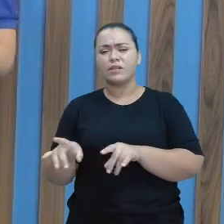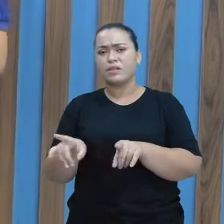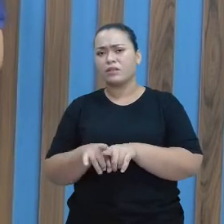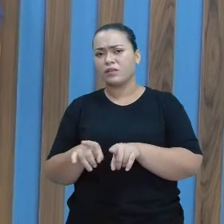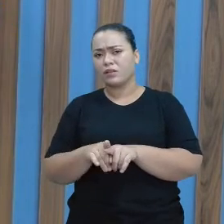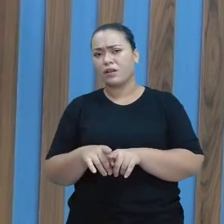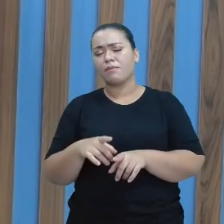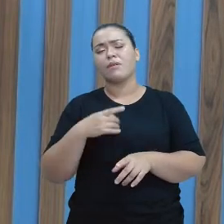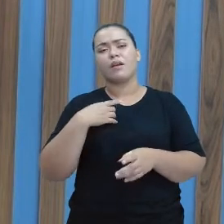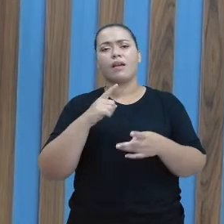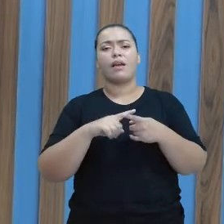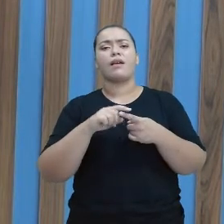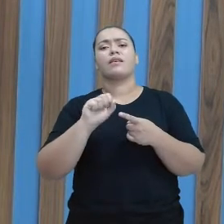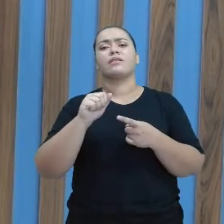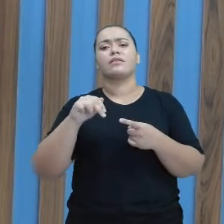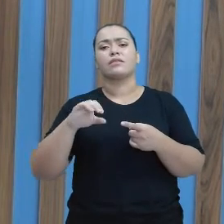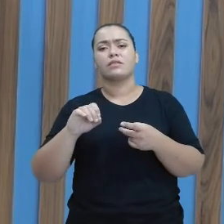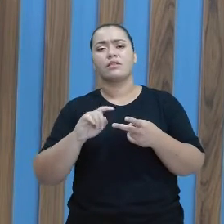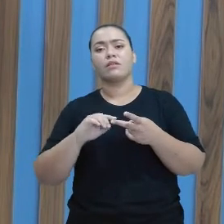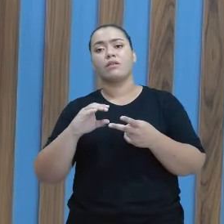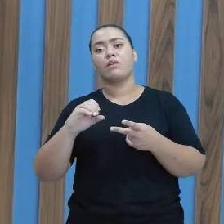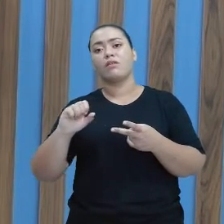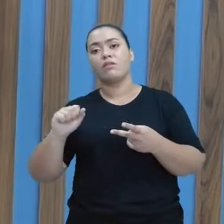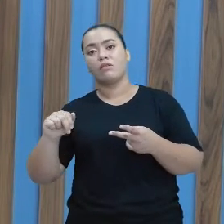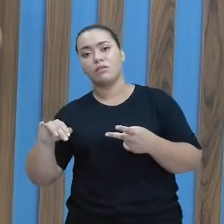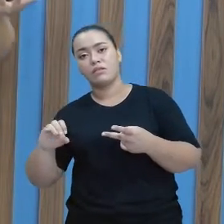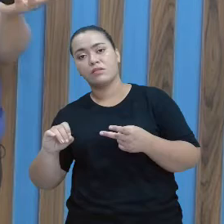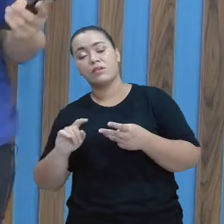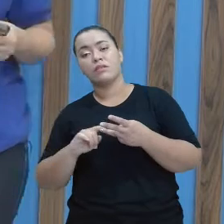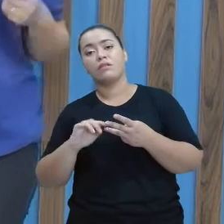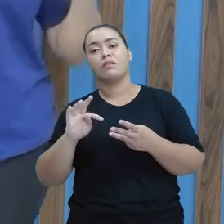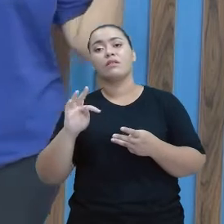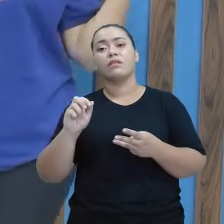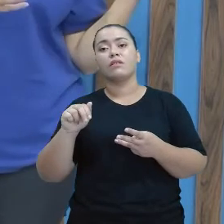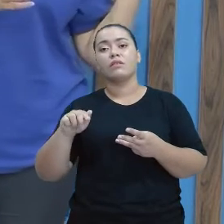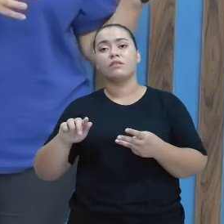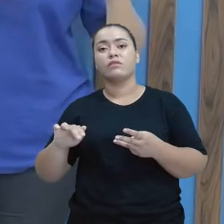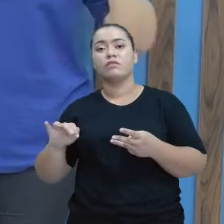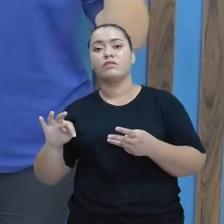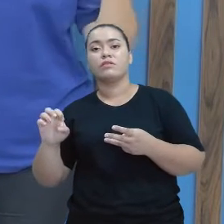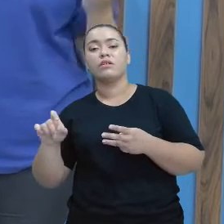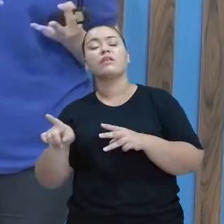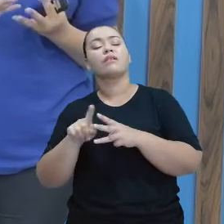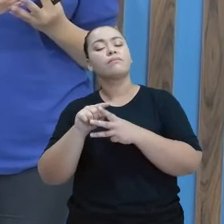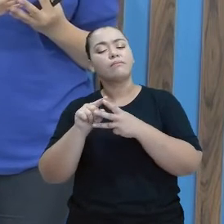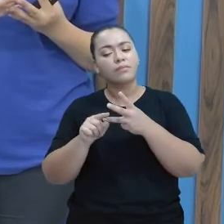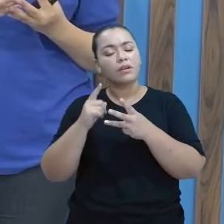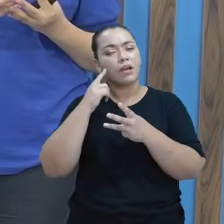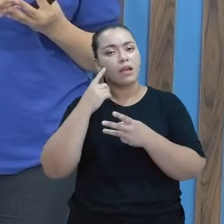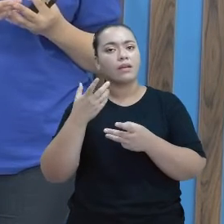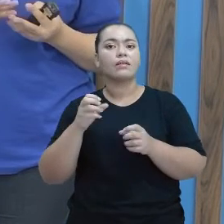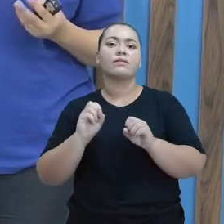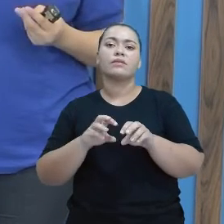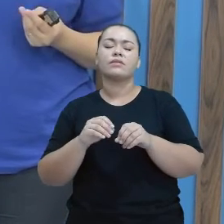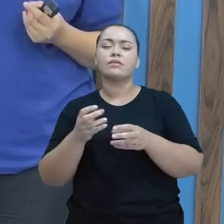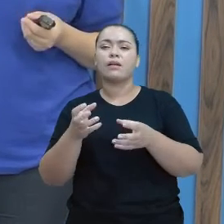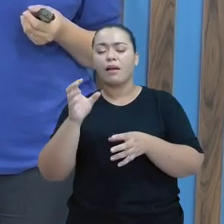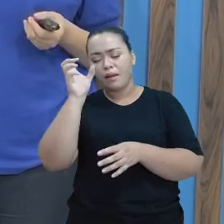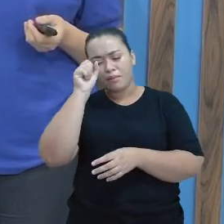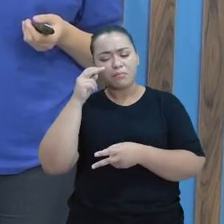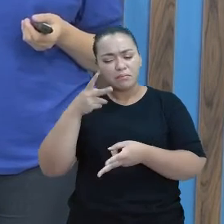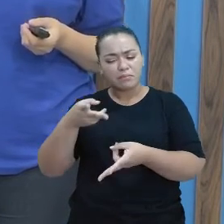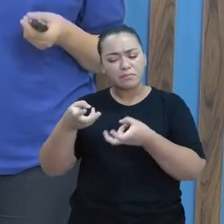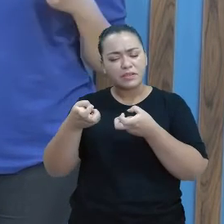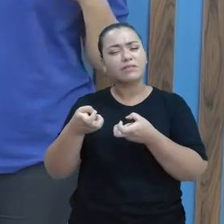desses seno, cosseno e tangente para o ângulo alfa e para o ângulo beta. E aí o professor Pedro já resumiu junto com vocês. Se a gente